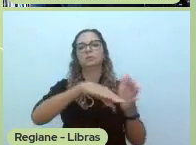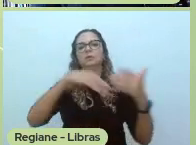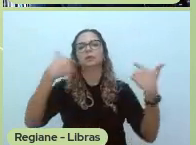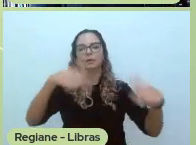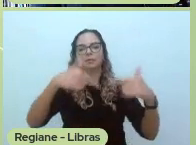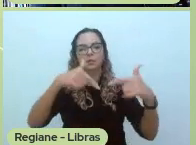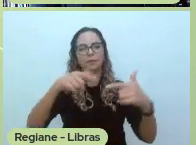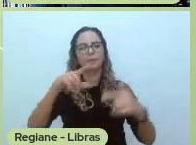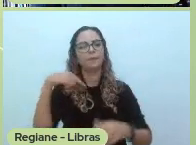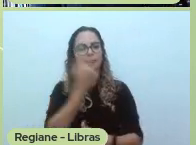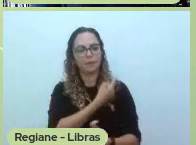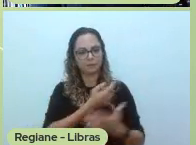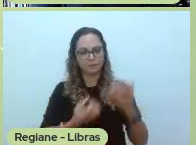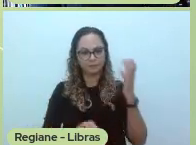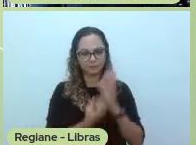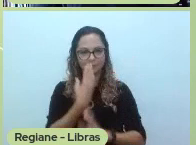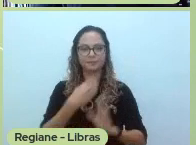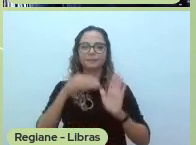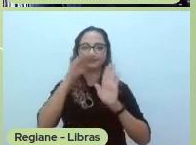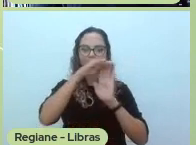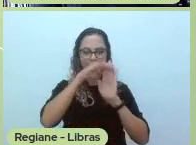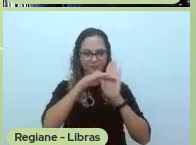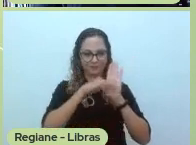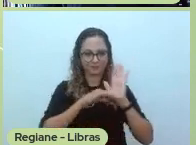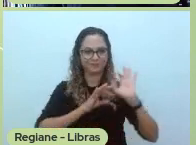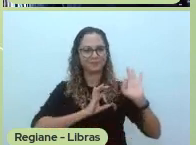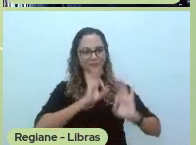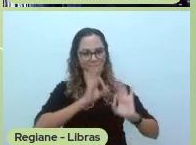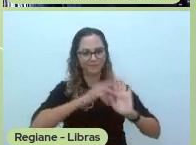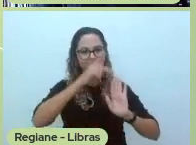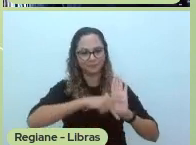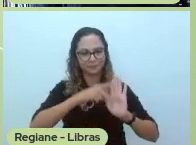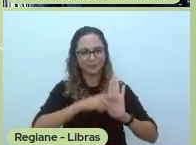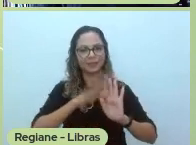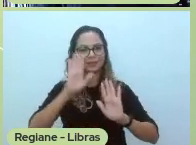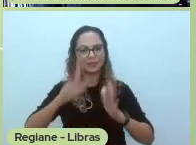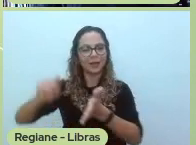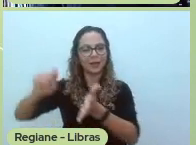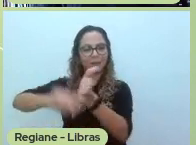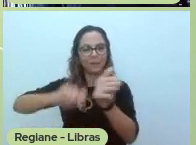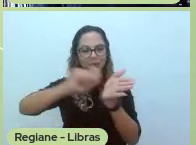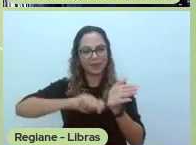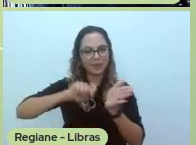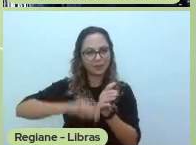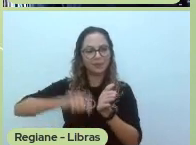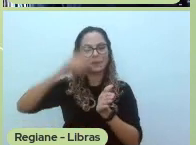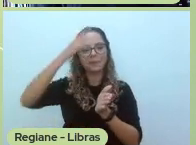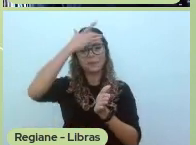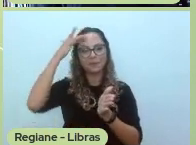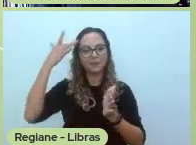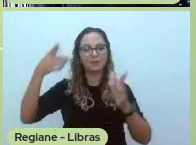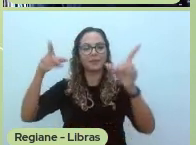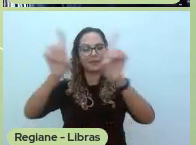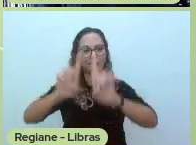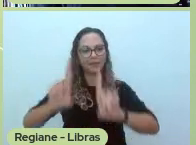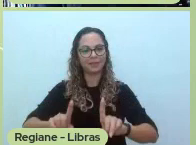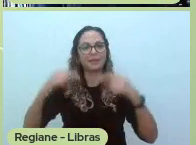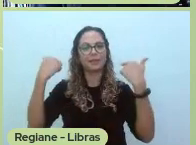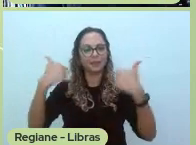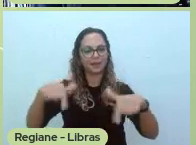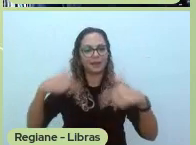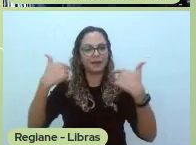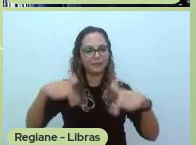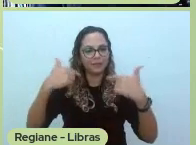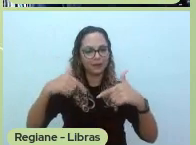e a gente teve aí a felicidade de contratar nos últimos meses um grupo de pessoas com deficiência que estão atuando, né, de